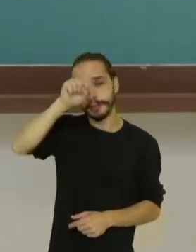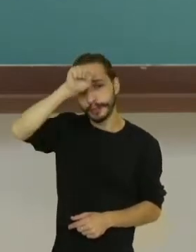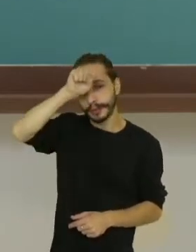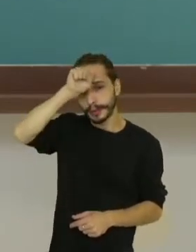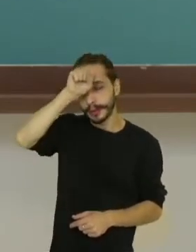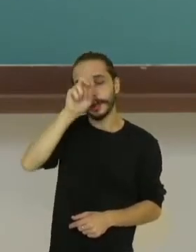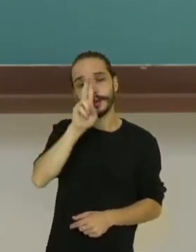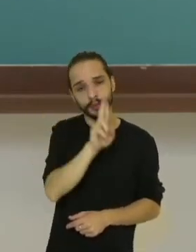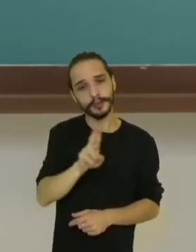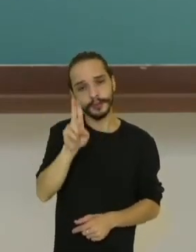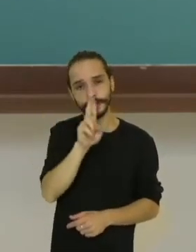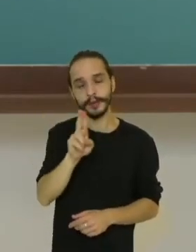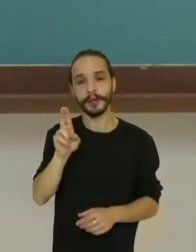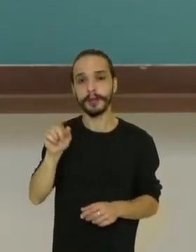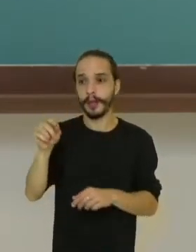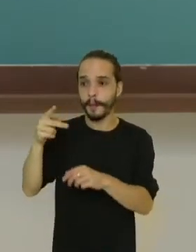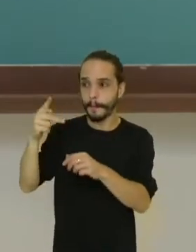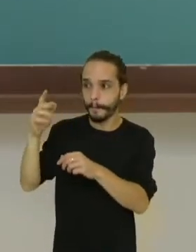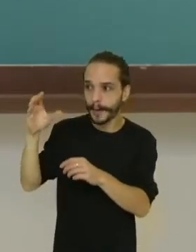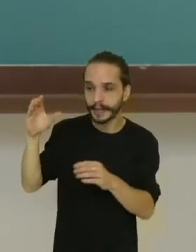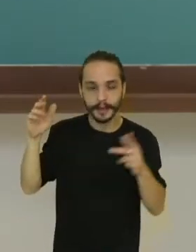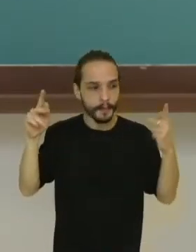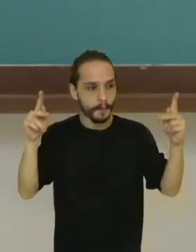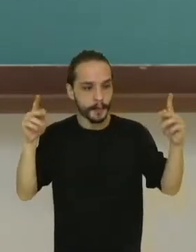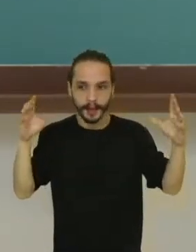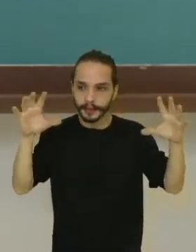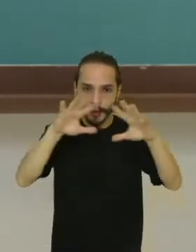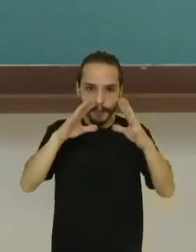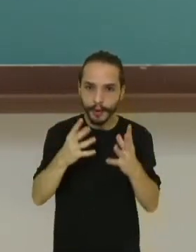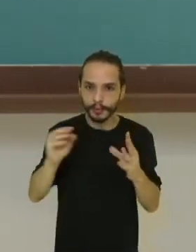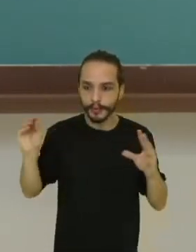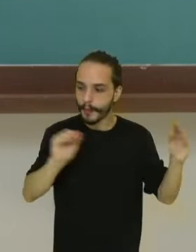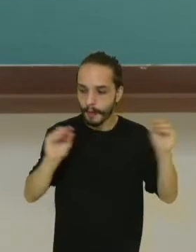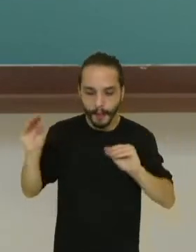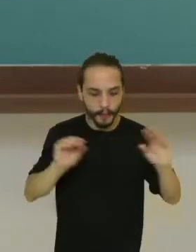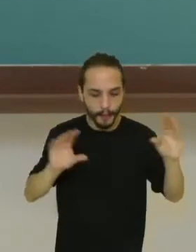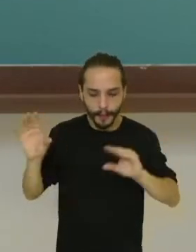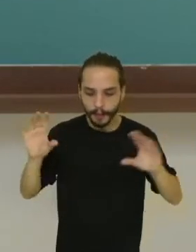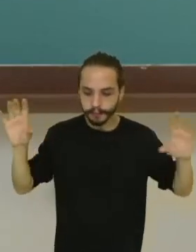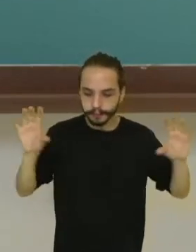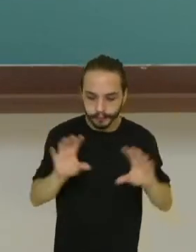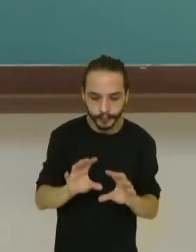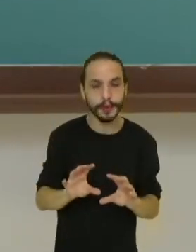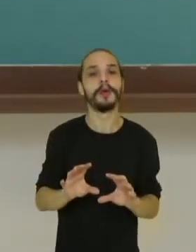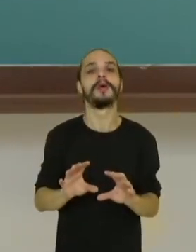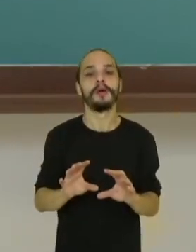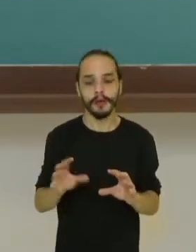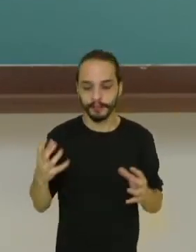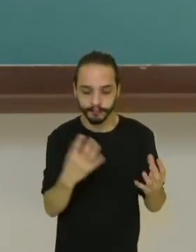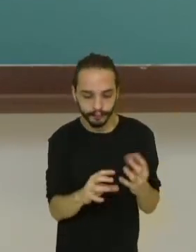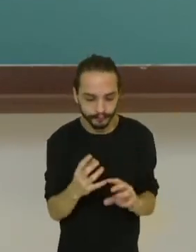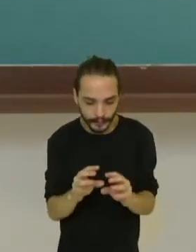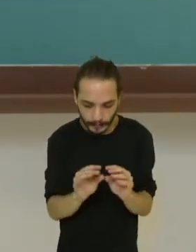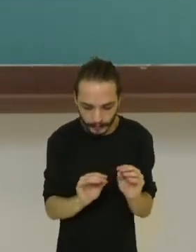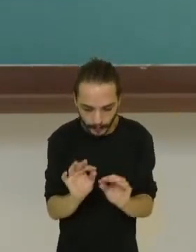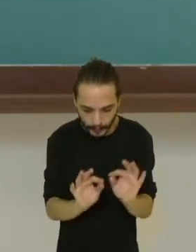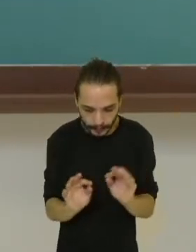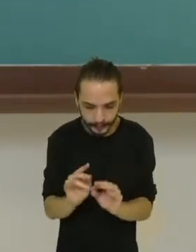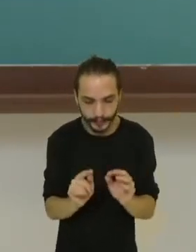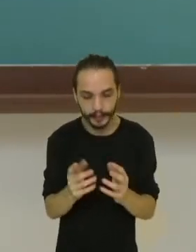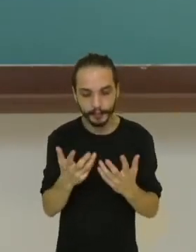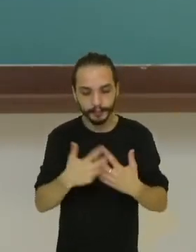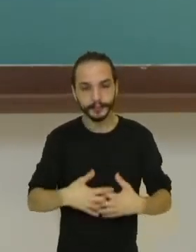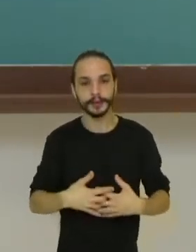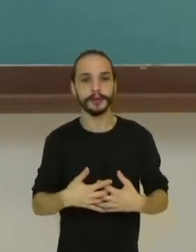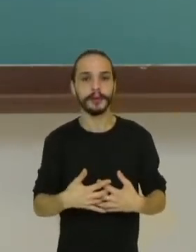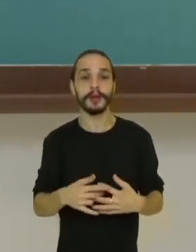Então, as peças vêm do mundo todo, porém montado no Brasil, e a tecnologia vem de países como a Coreia do Sul,